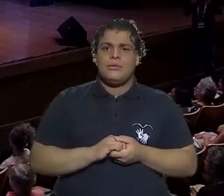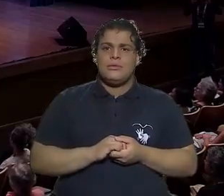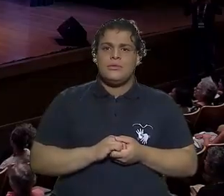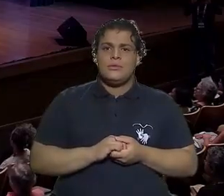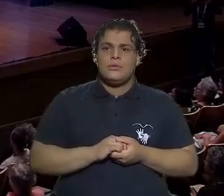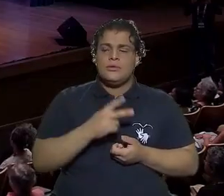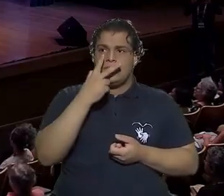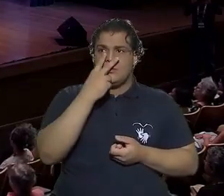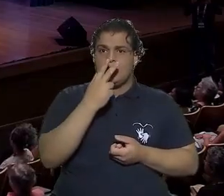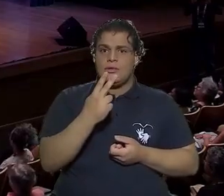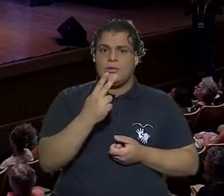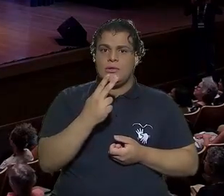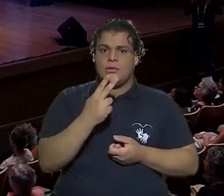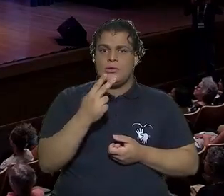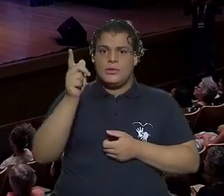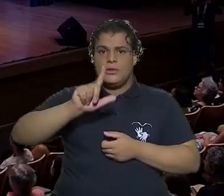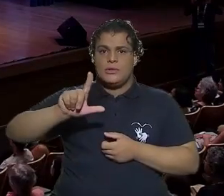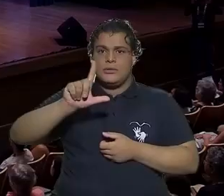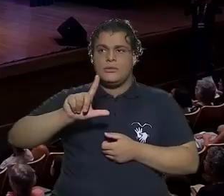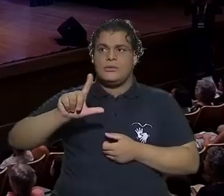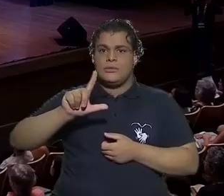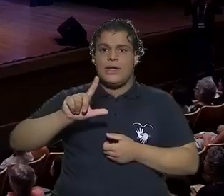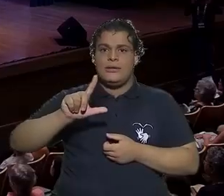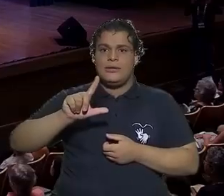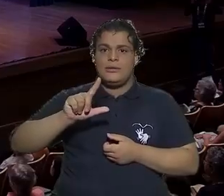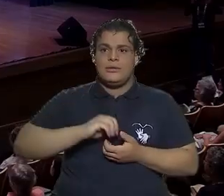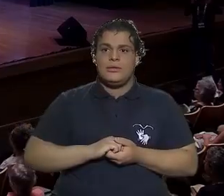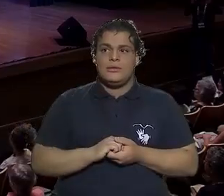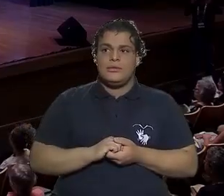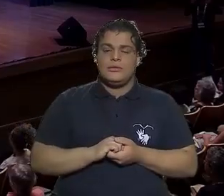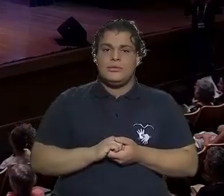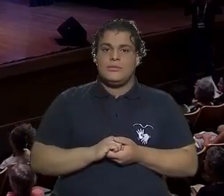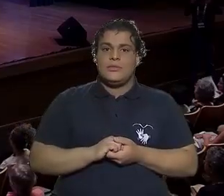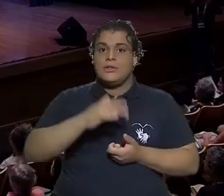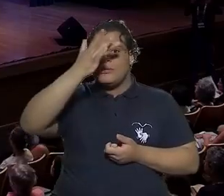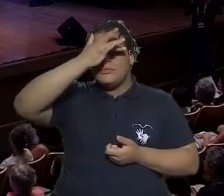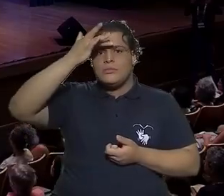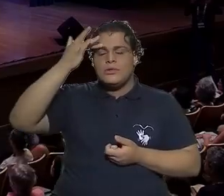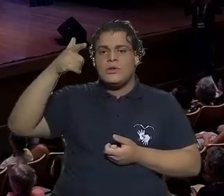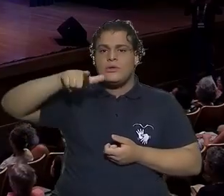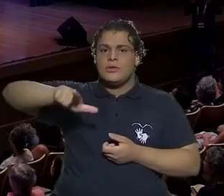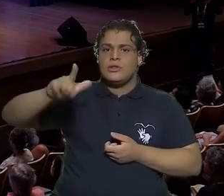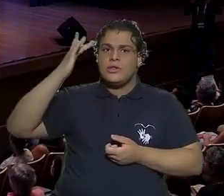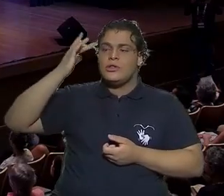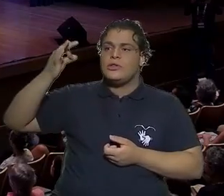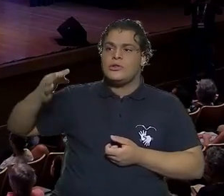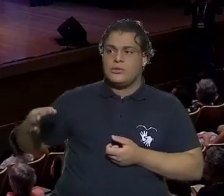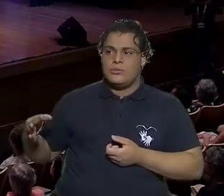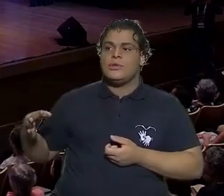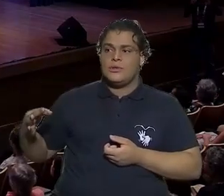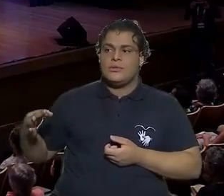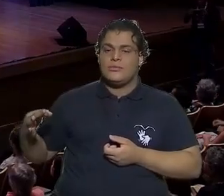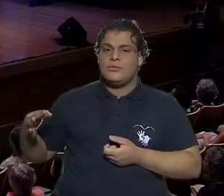Porque eu acho que, no fundo, é essa a função da literatura, de criar esse ambiente no qual as pessoas consigam se compreender, né?